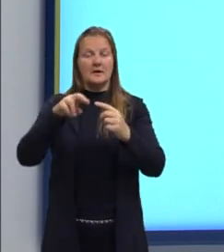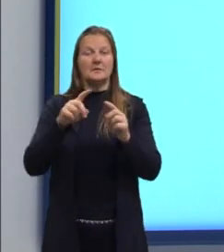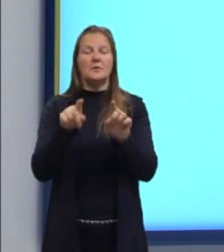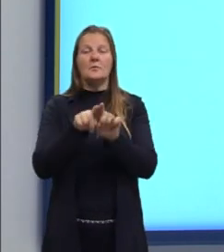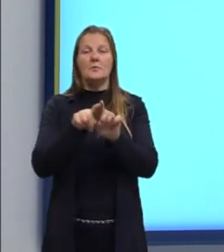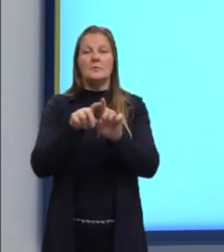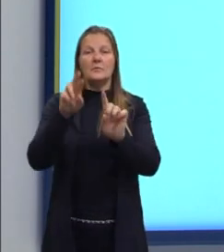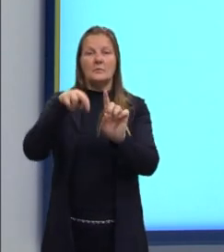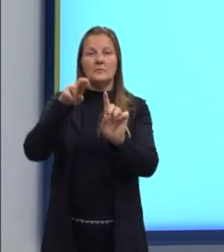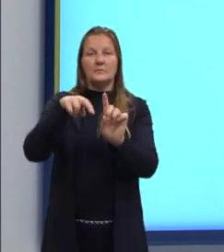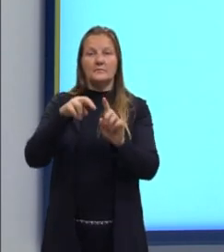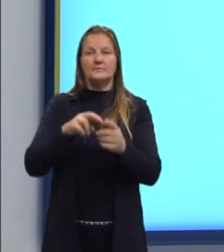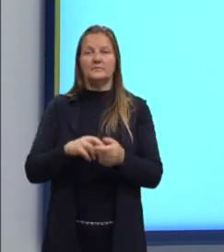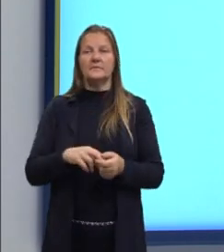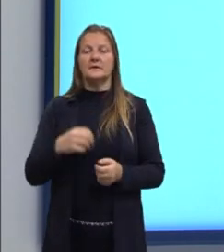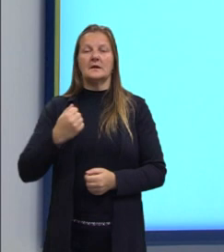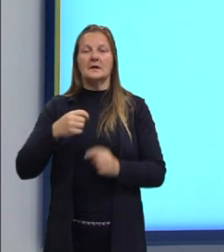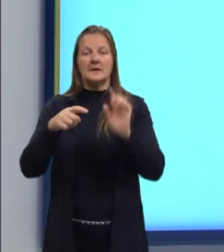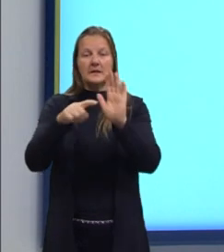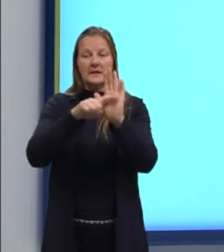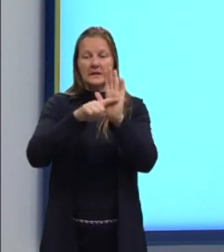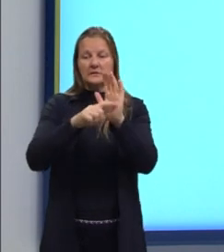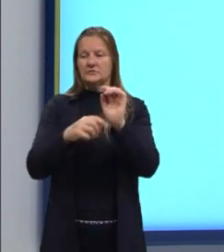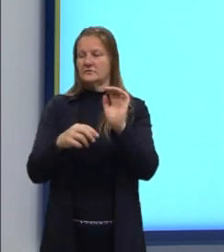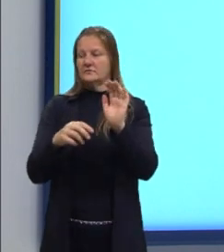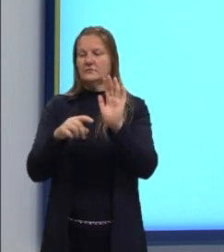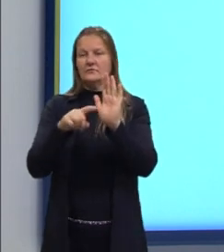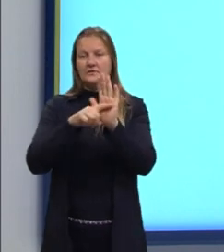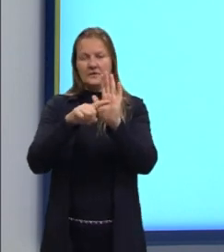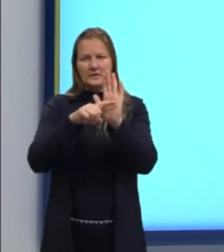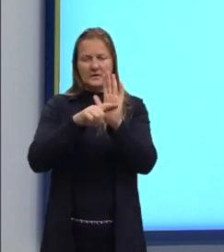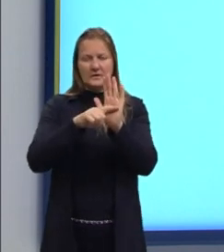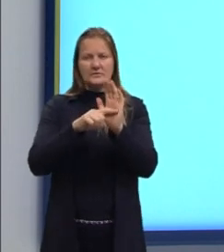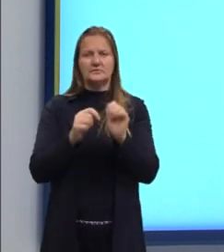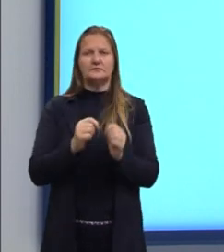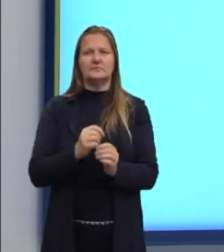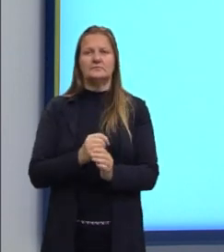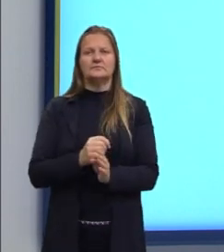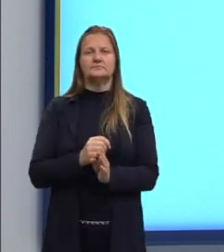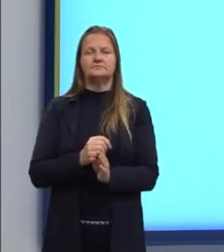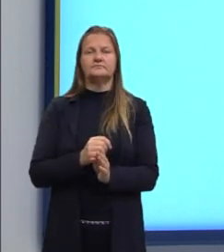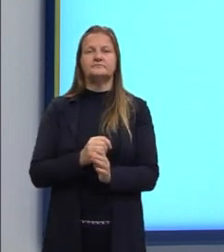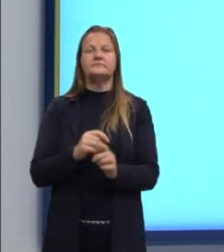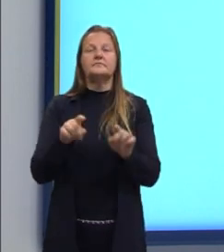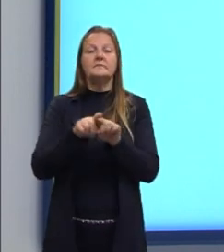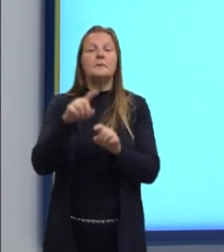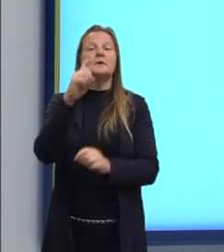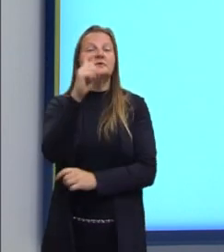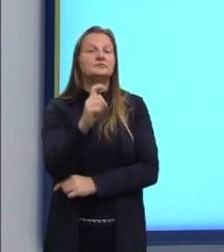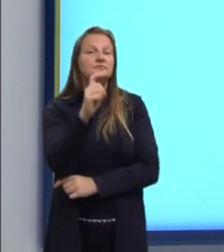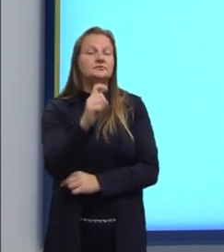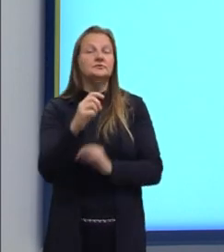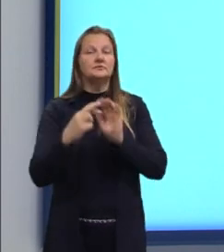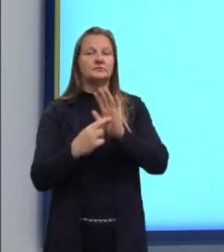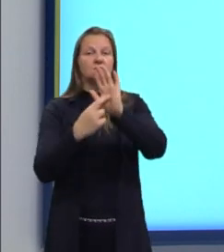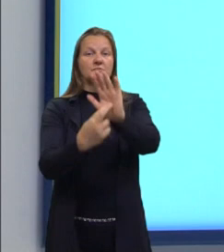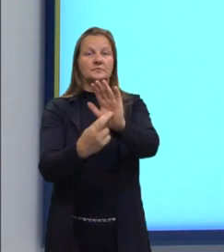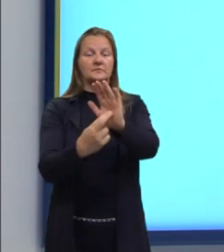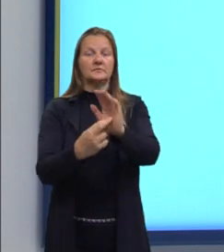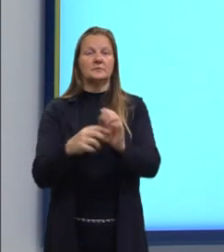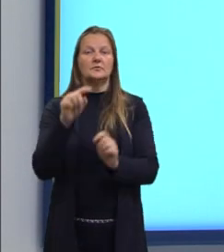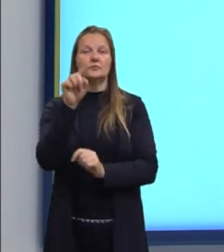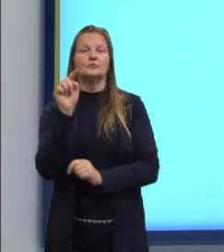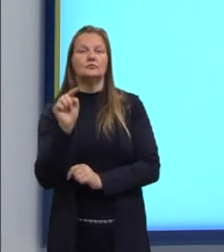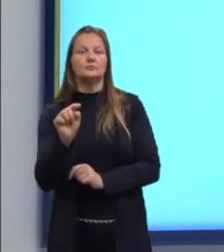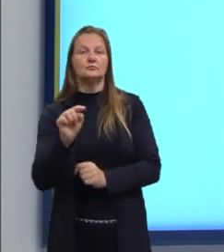ter ali número positivo negativo fração número com vírgula tá e o x ali que representam as